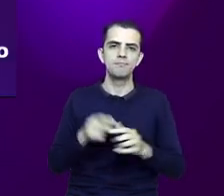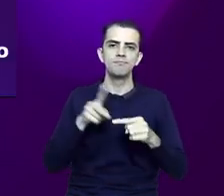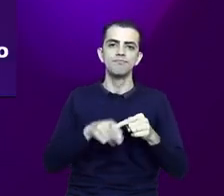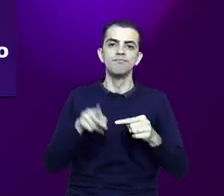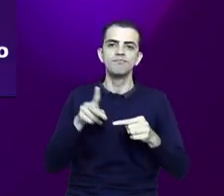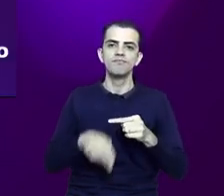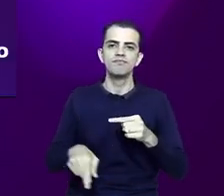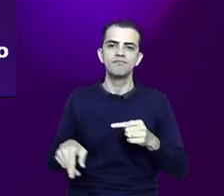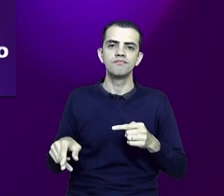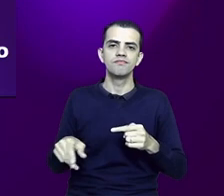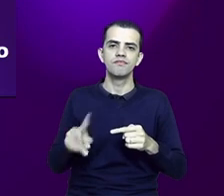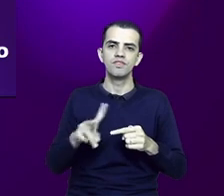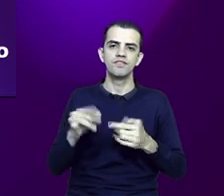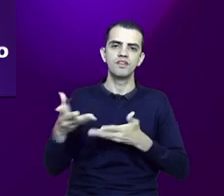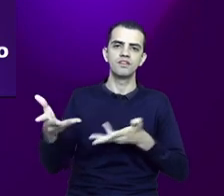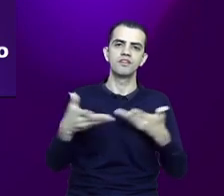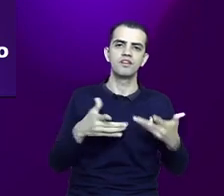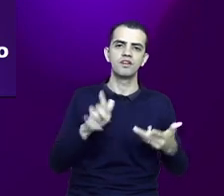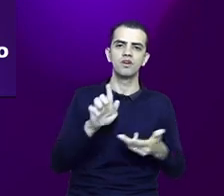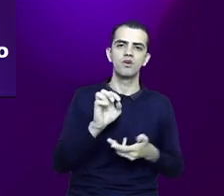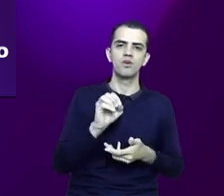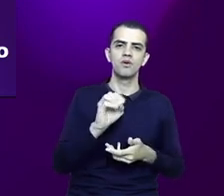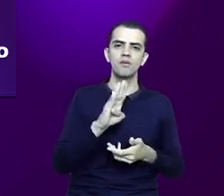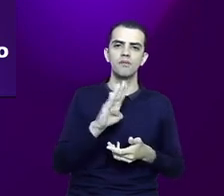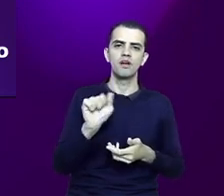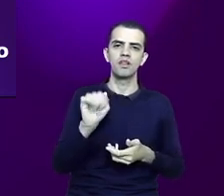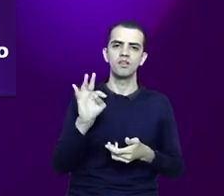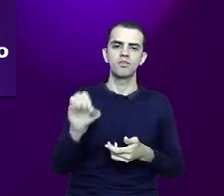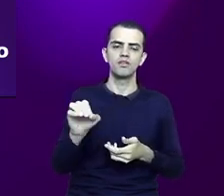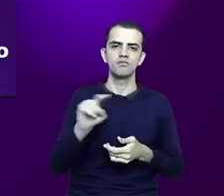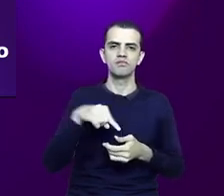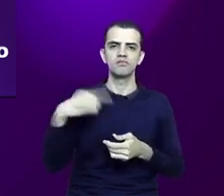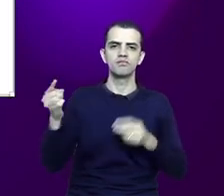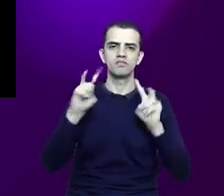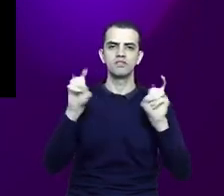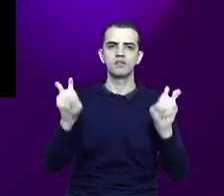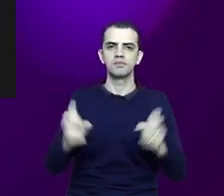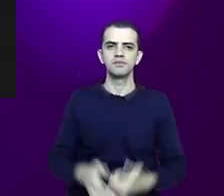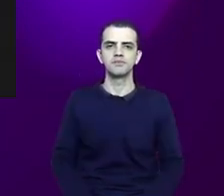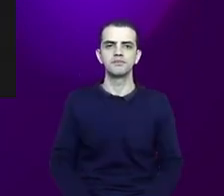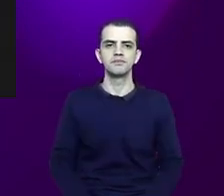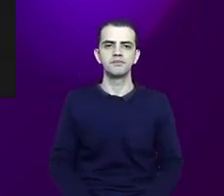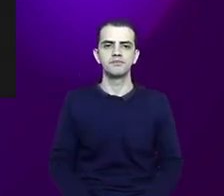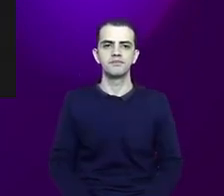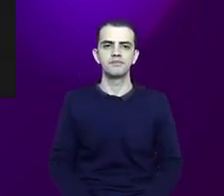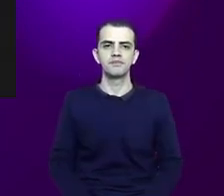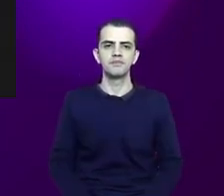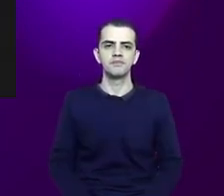fazer sobre o próximo tema.